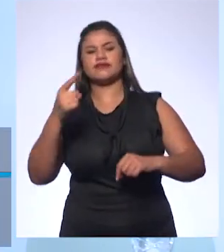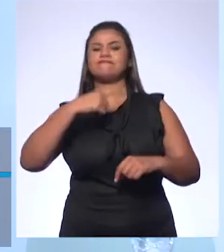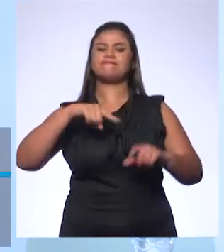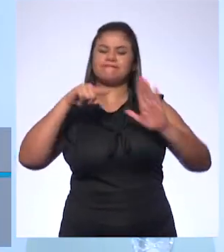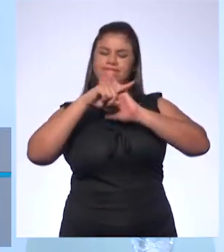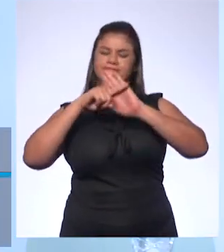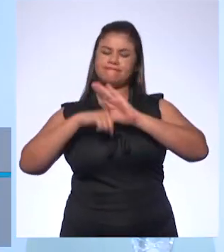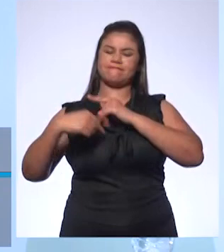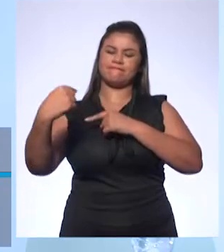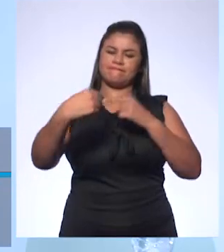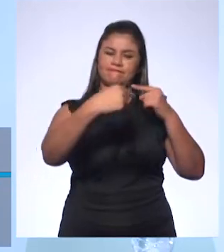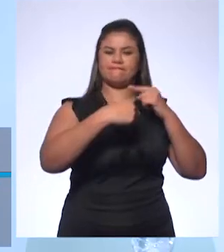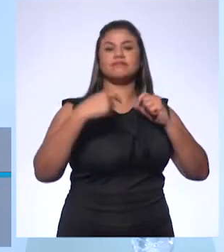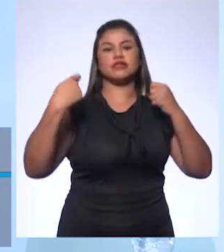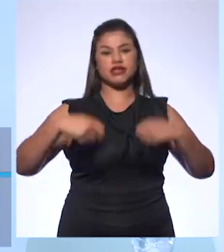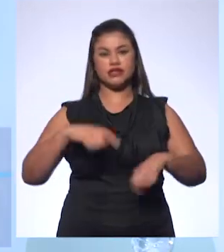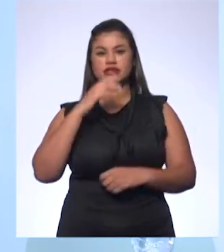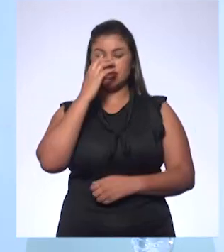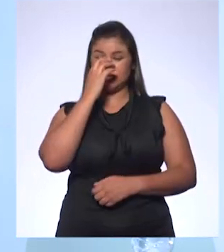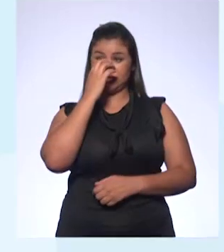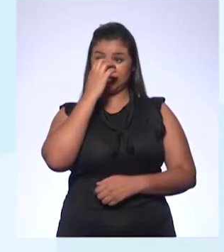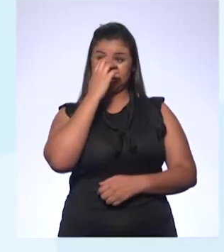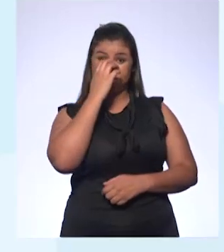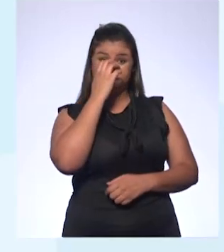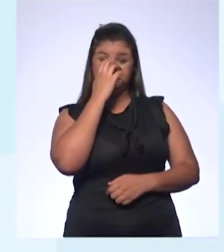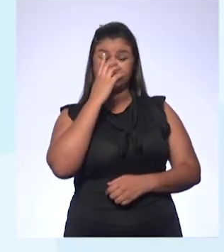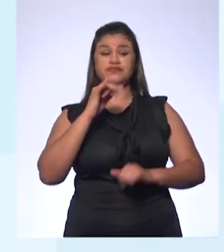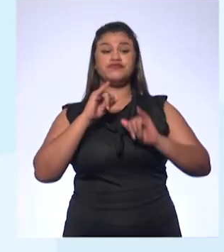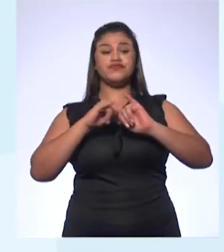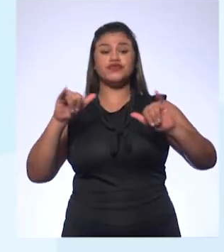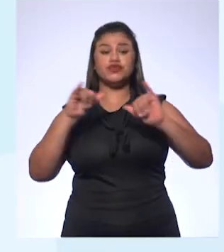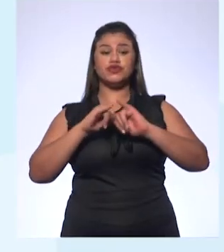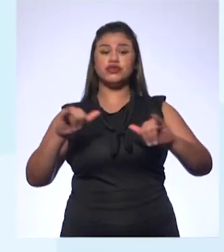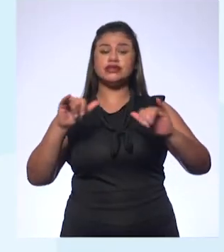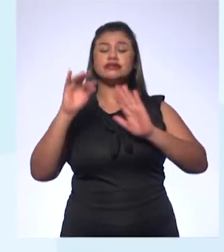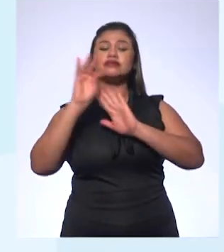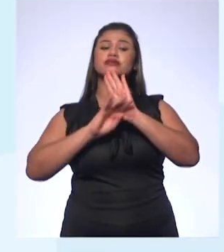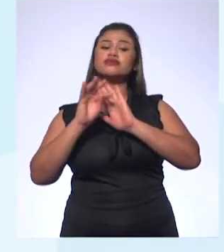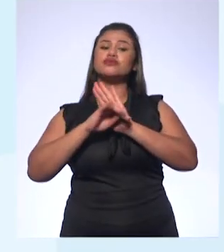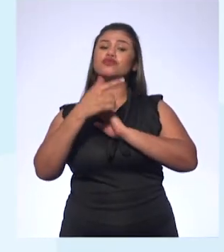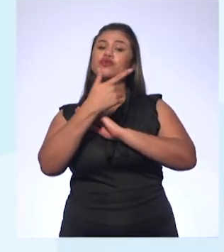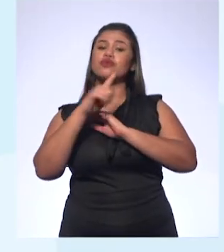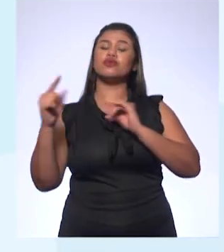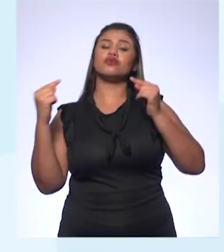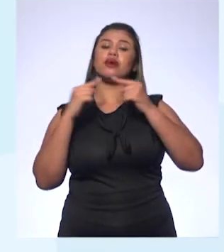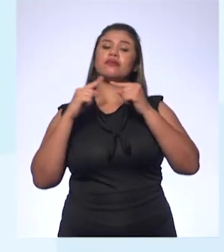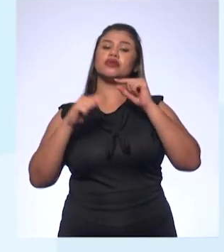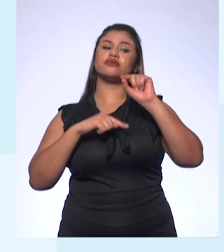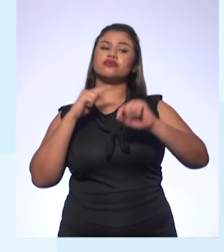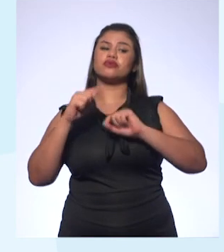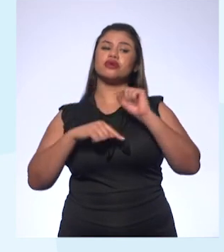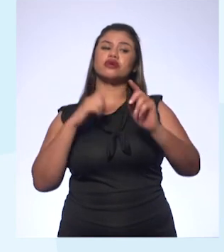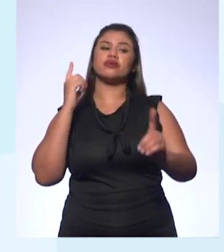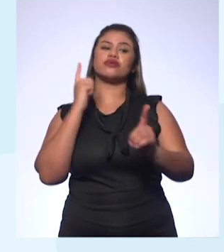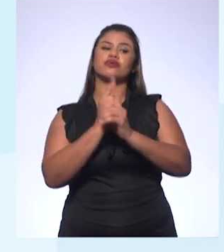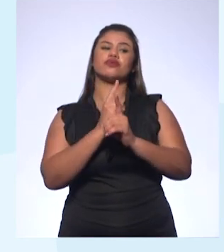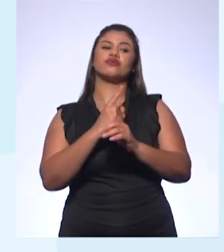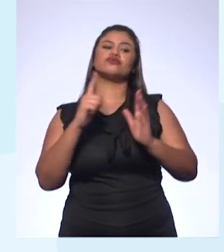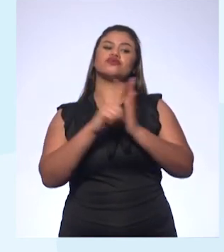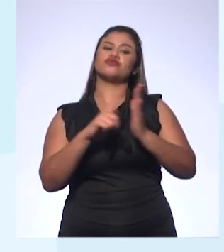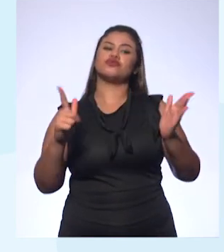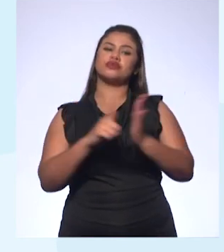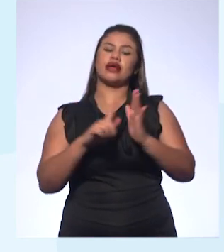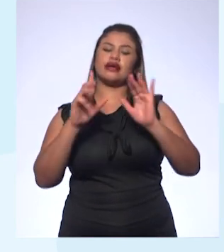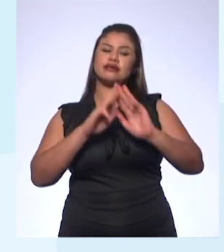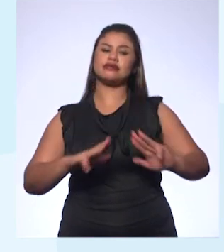precisa discutir. Além da notícia, quais outros tipos de texto podem ser encontrados em jornais e